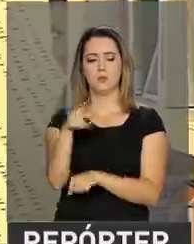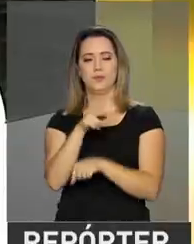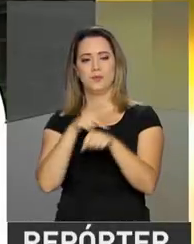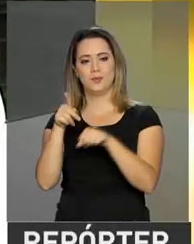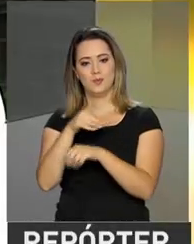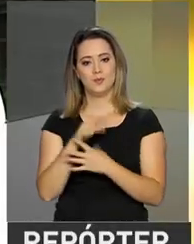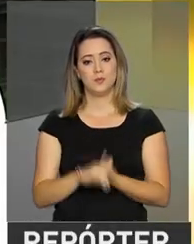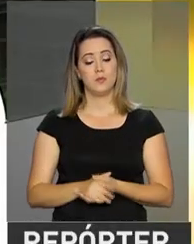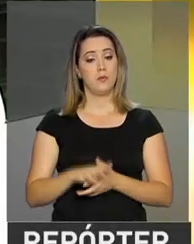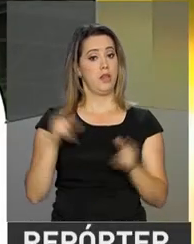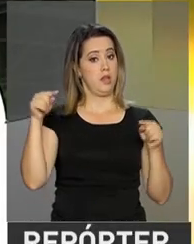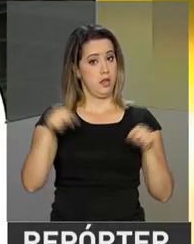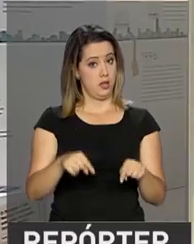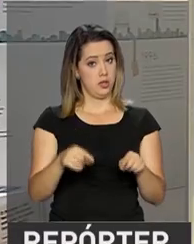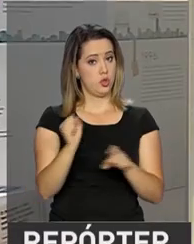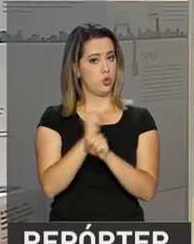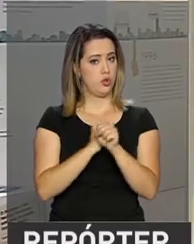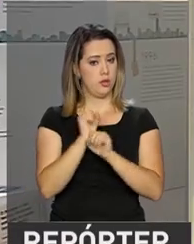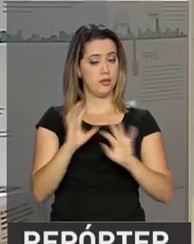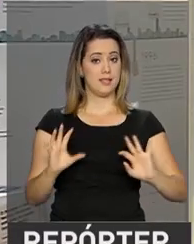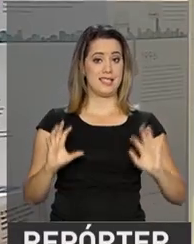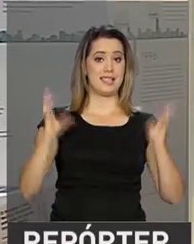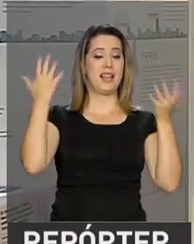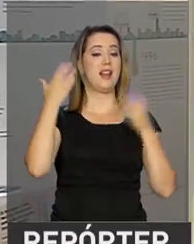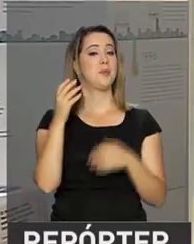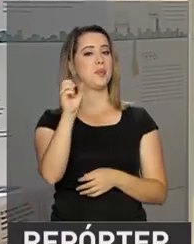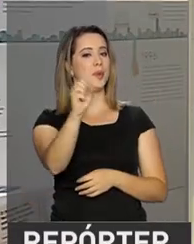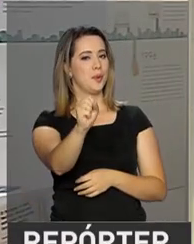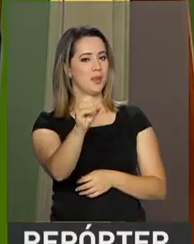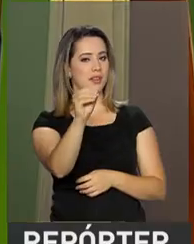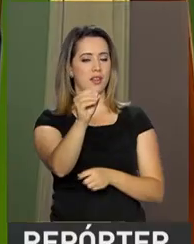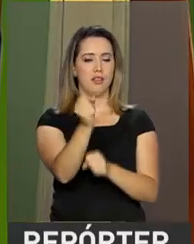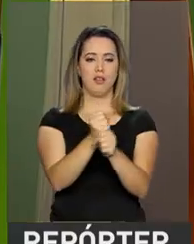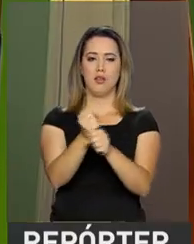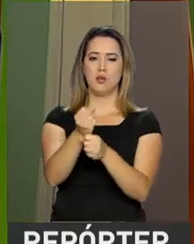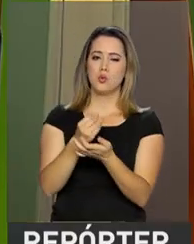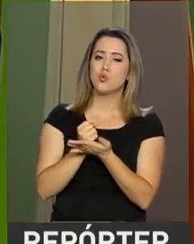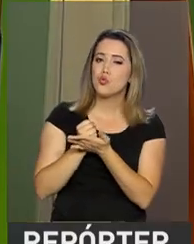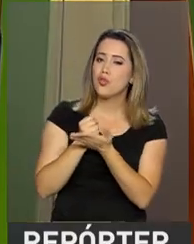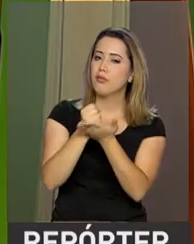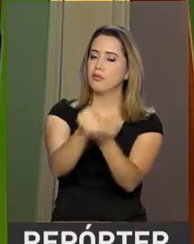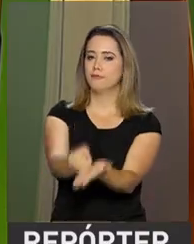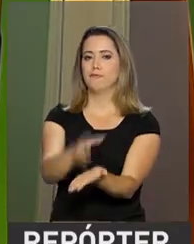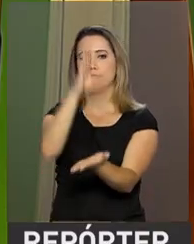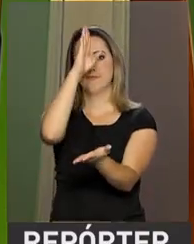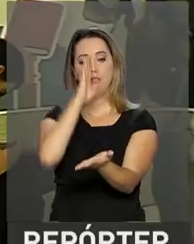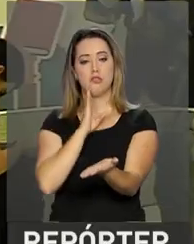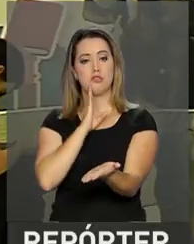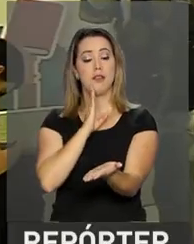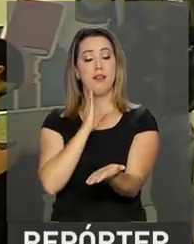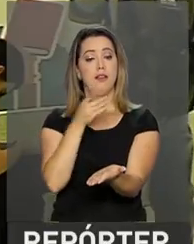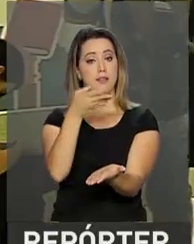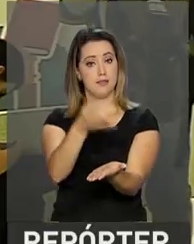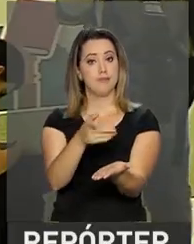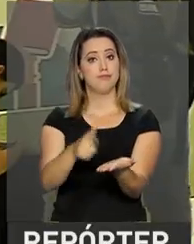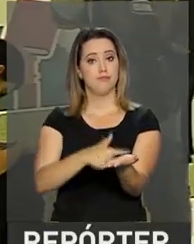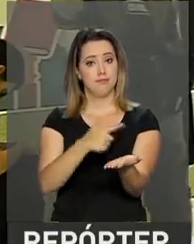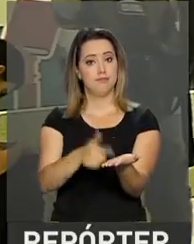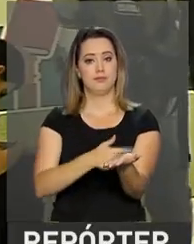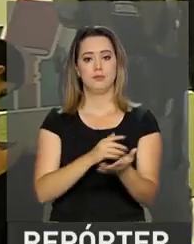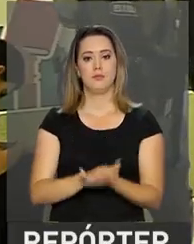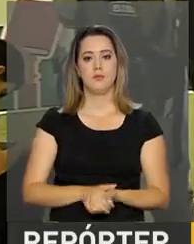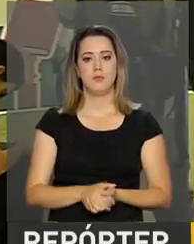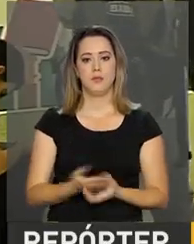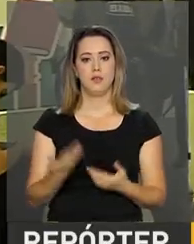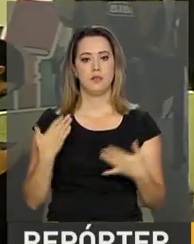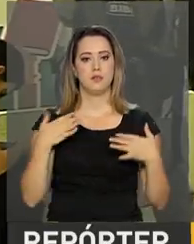inteiro. Este ano, o FNDE celebra 80 anos de distribuição gratuita de livros nas escolas. Você se inserir no mundo